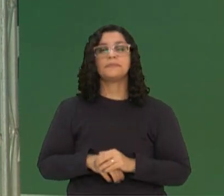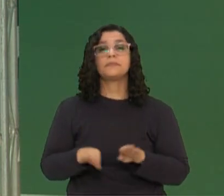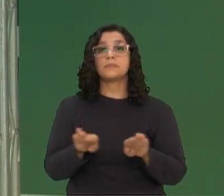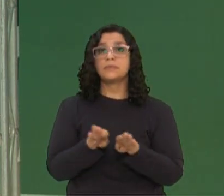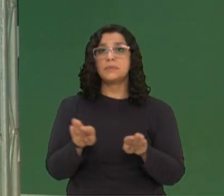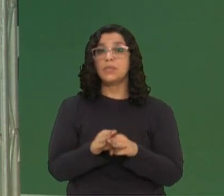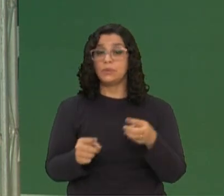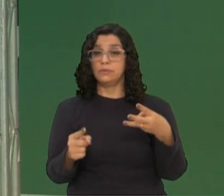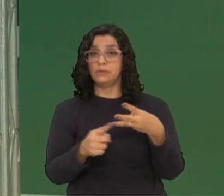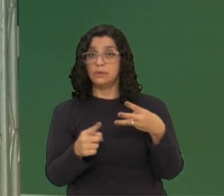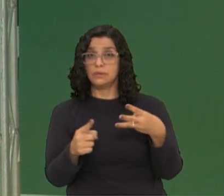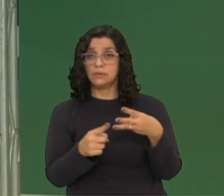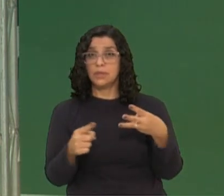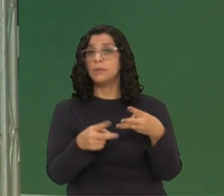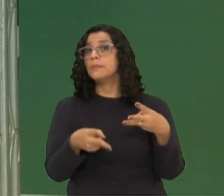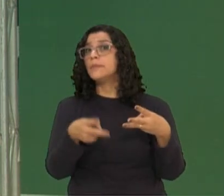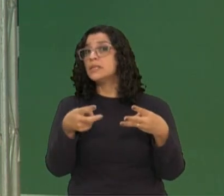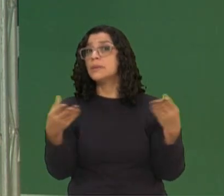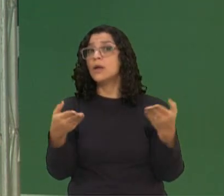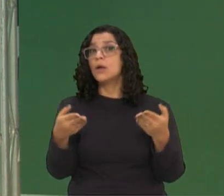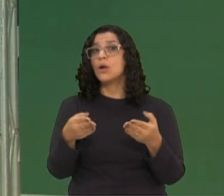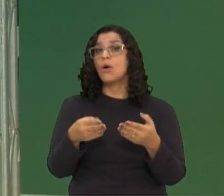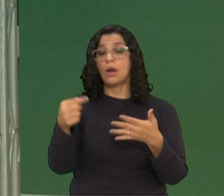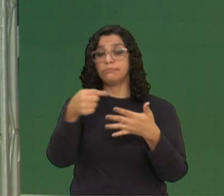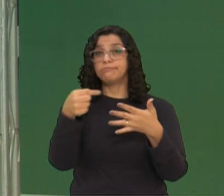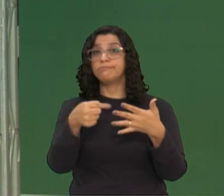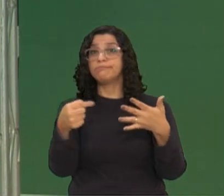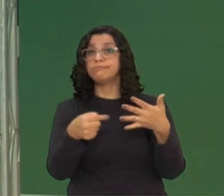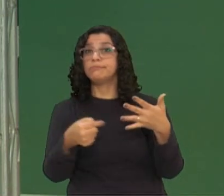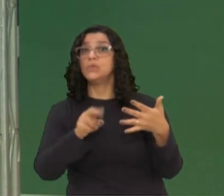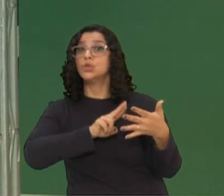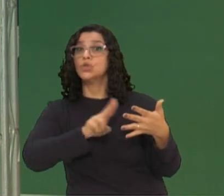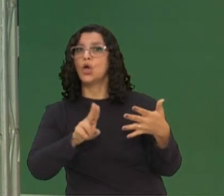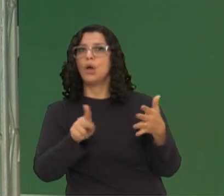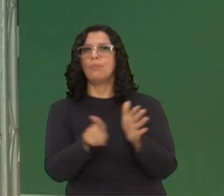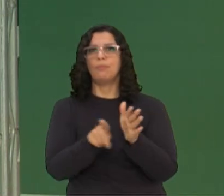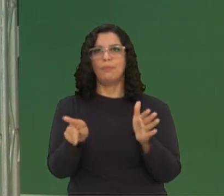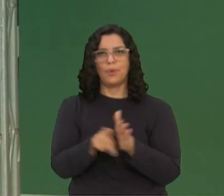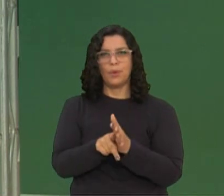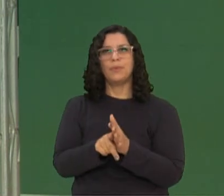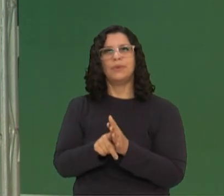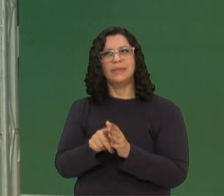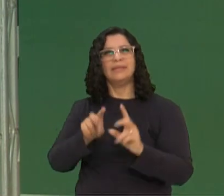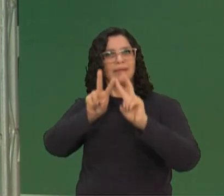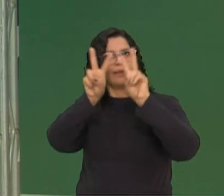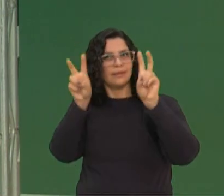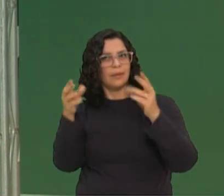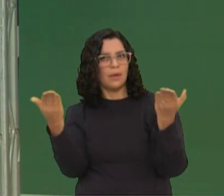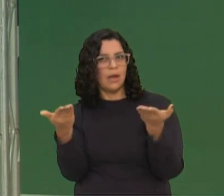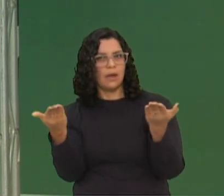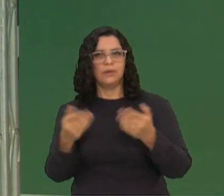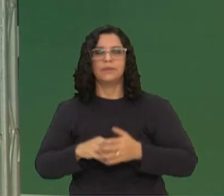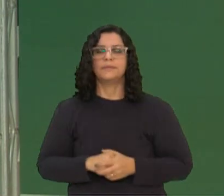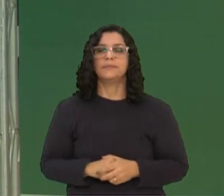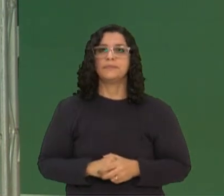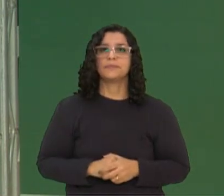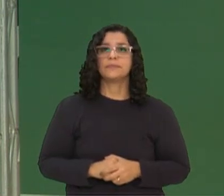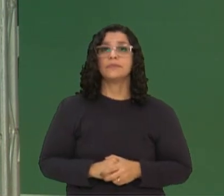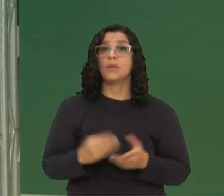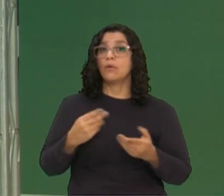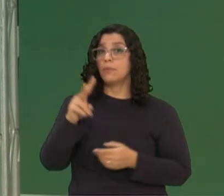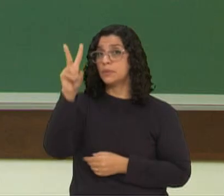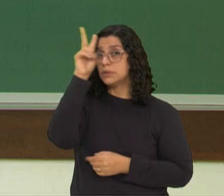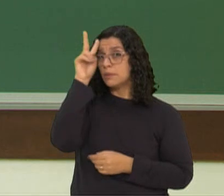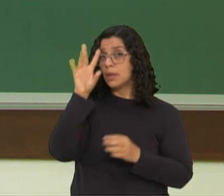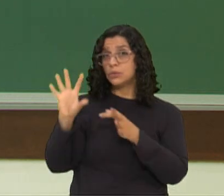por terceiro, identificar os principais nomes do despotismo esclarecido. Mas então, vamos lembrar um